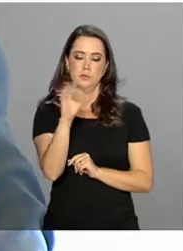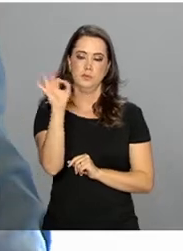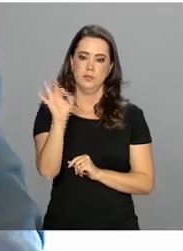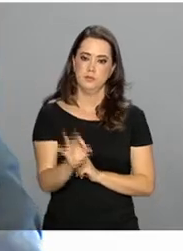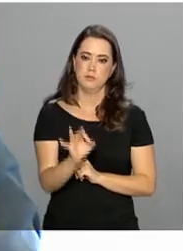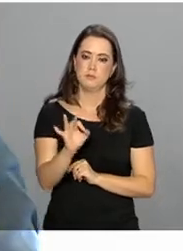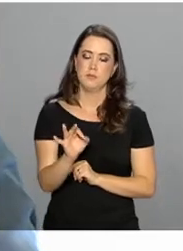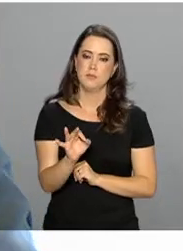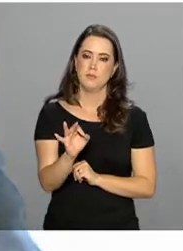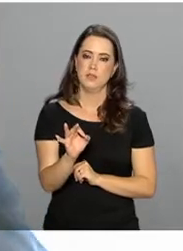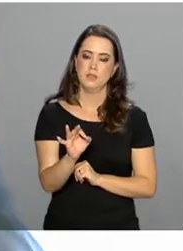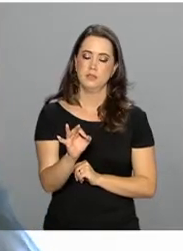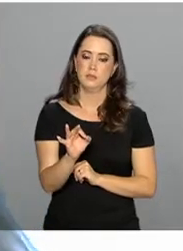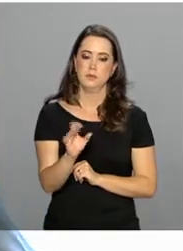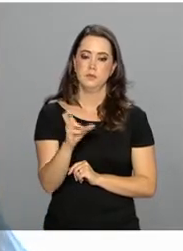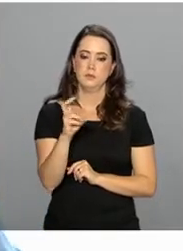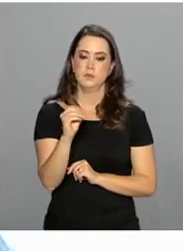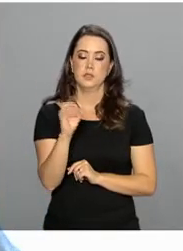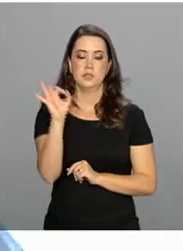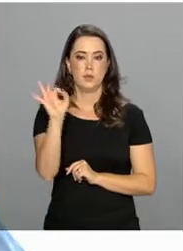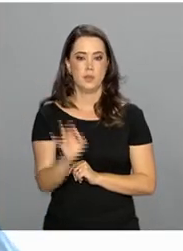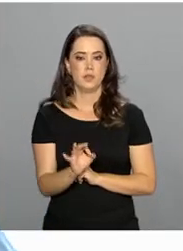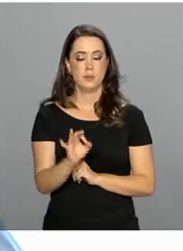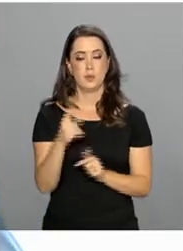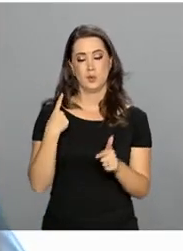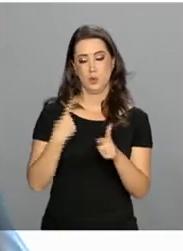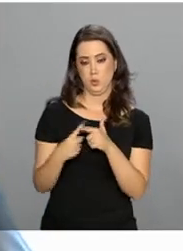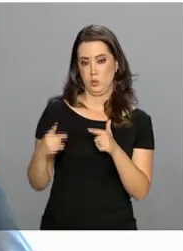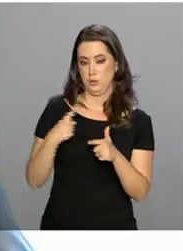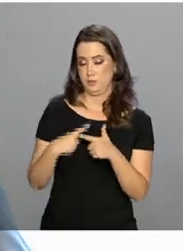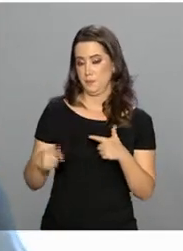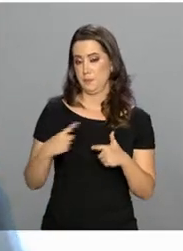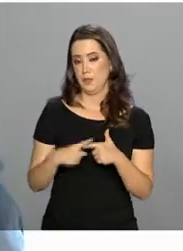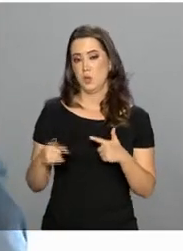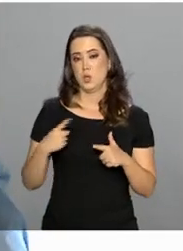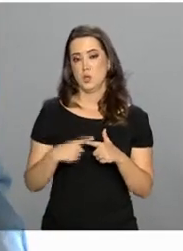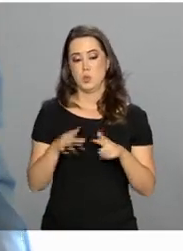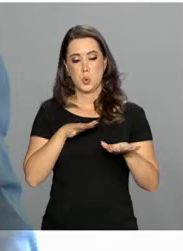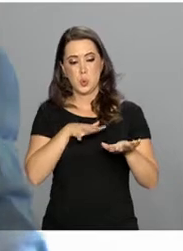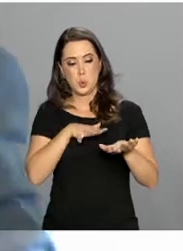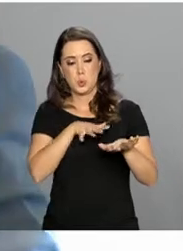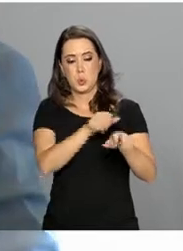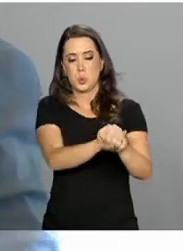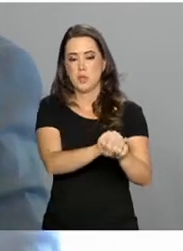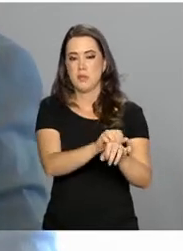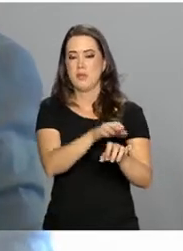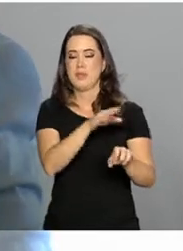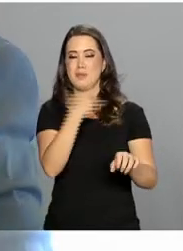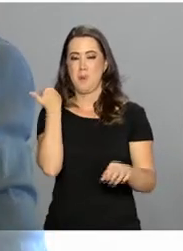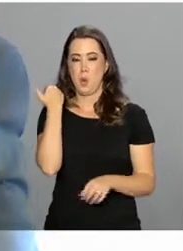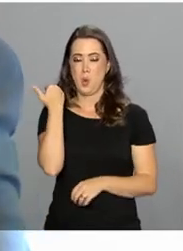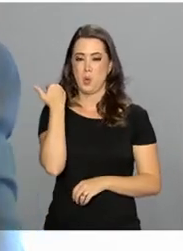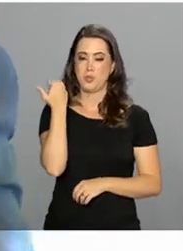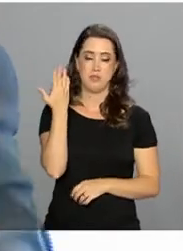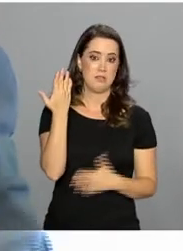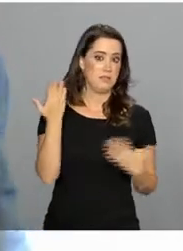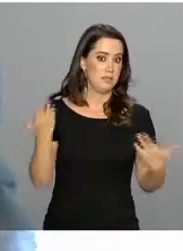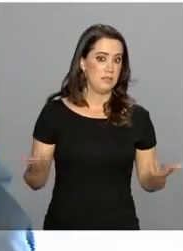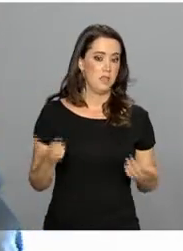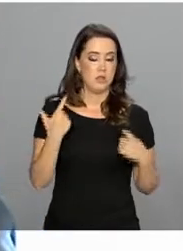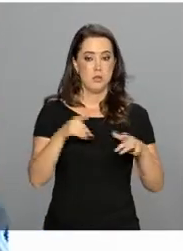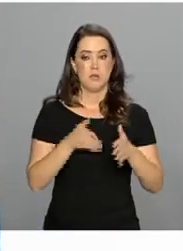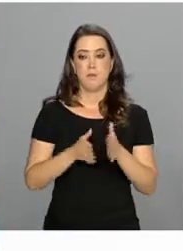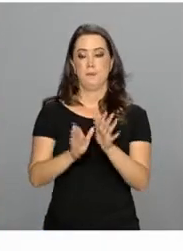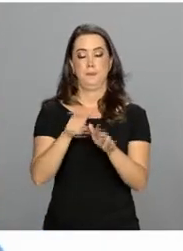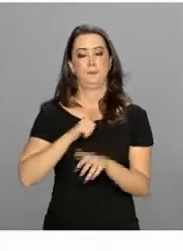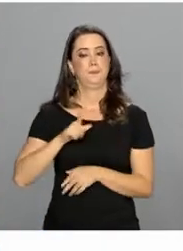50% exatamente a questão dos acidentes graves, dos homicídios, enfim, nas rodovias